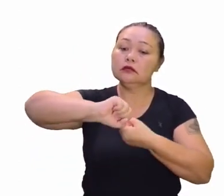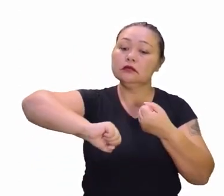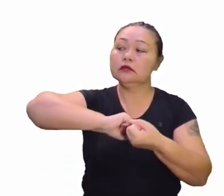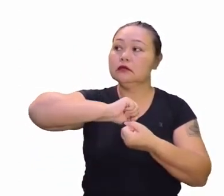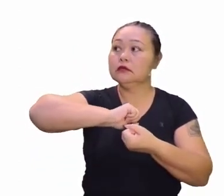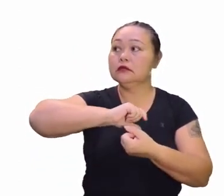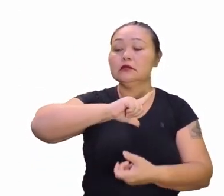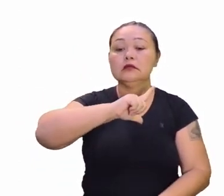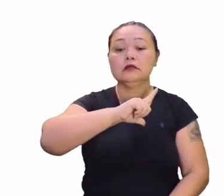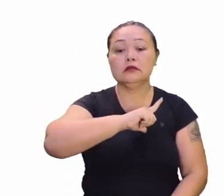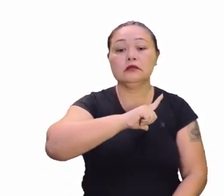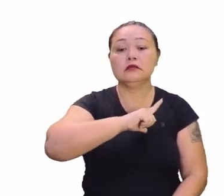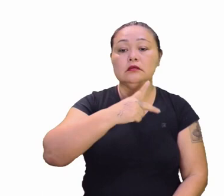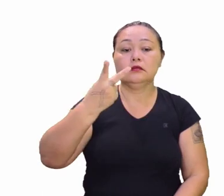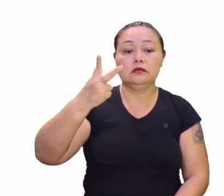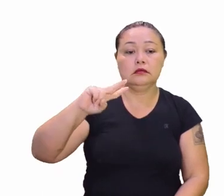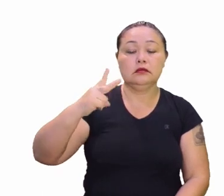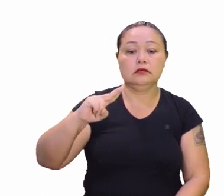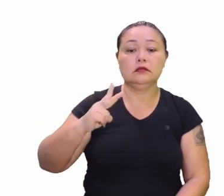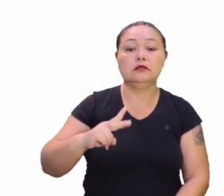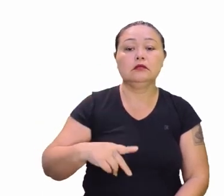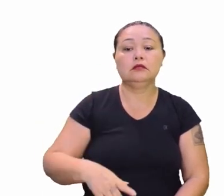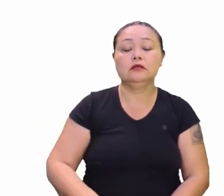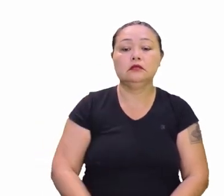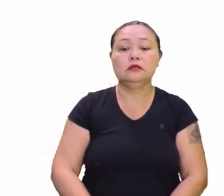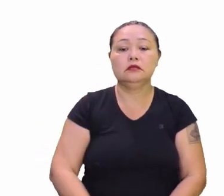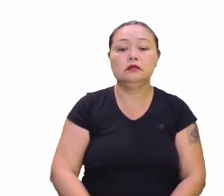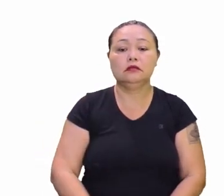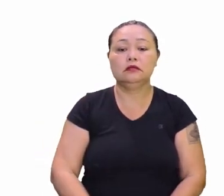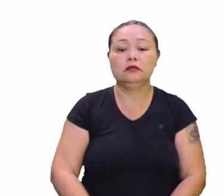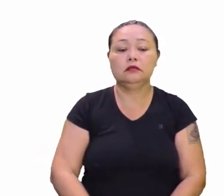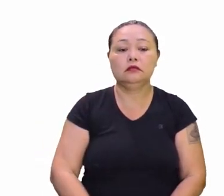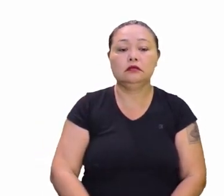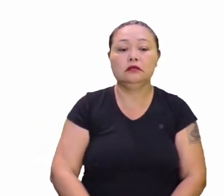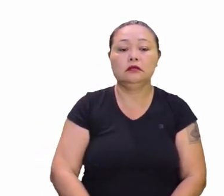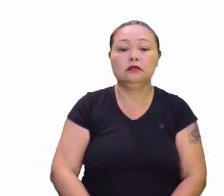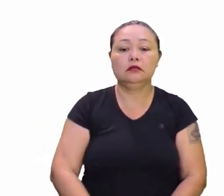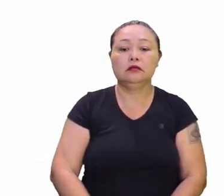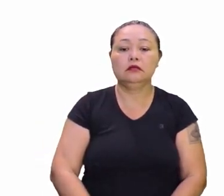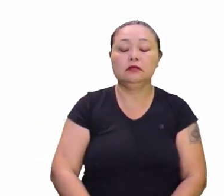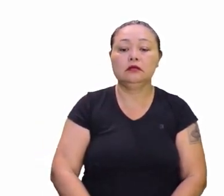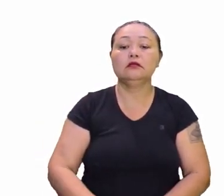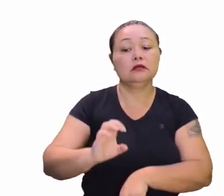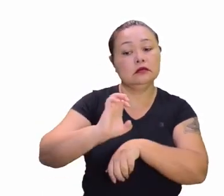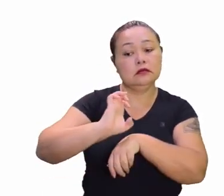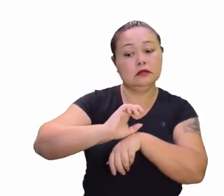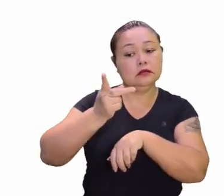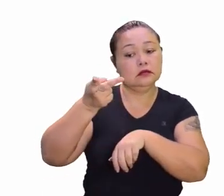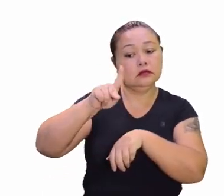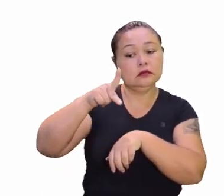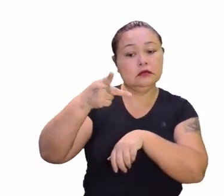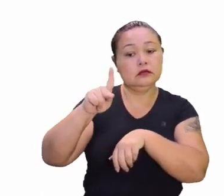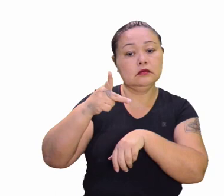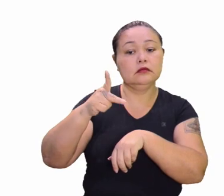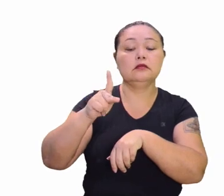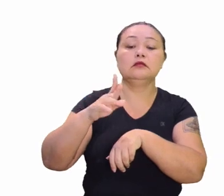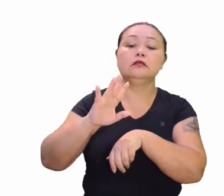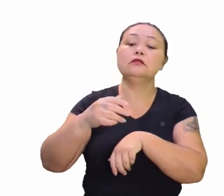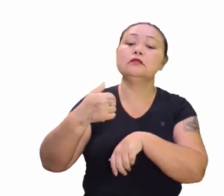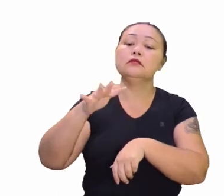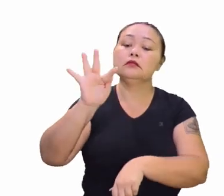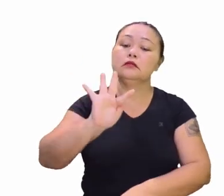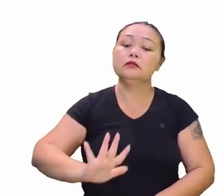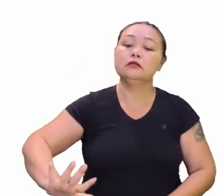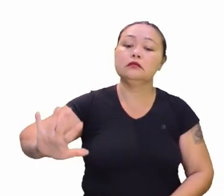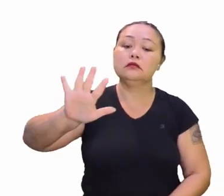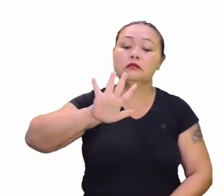aí, estadual e federal. Pode colocar a barra federal do lado da sustentável aqui, ó. Estadual e federal, os dois.